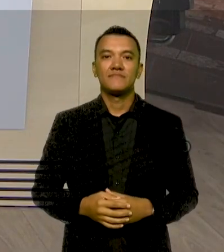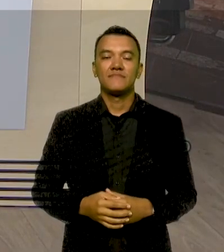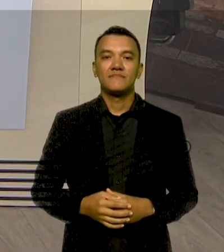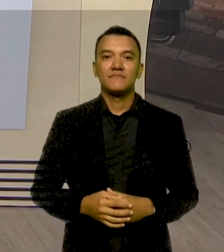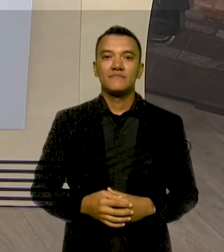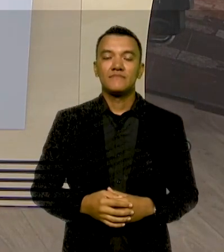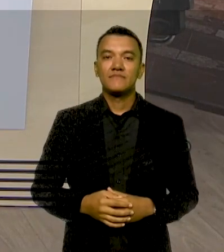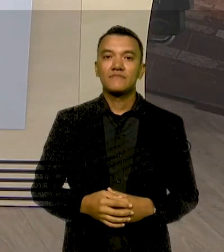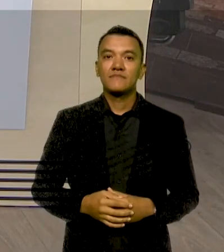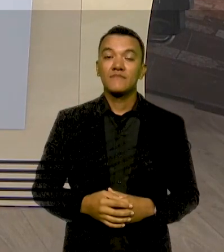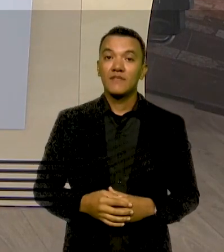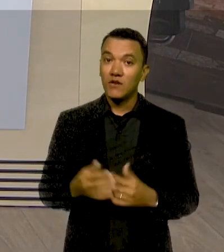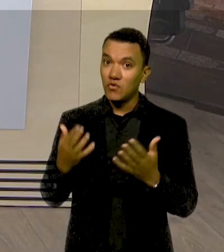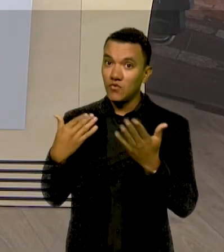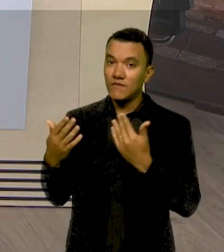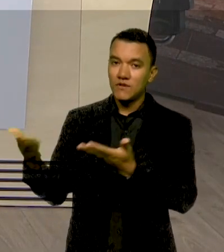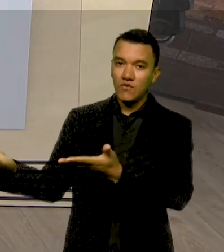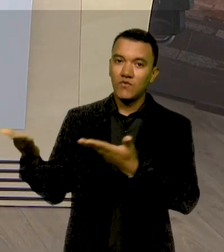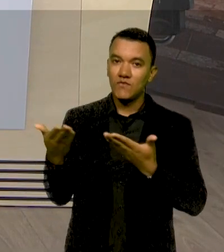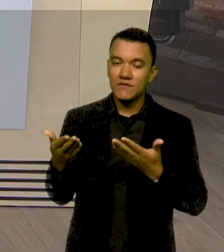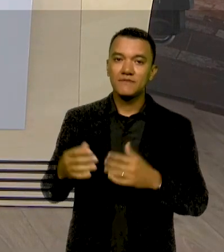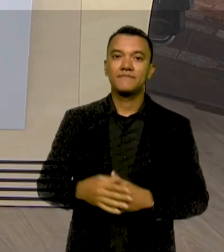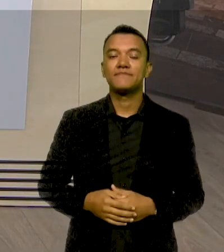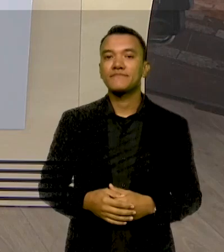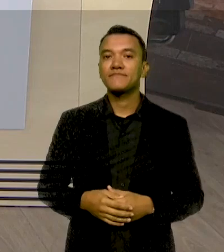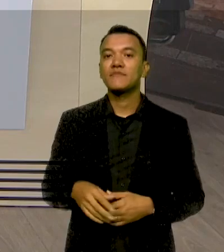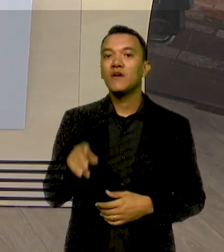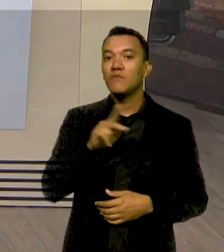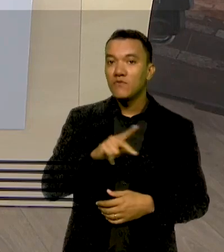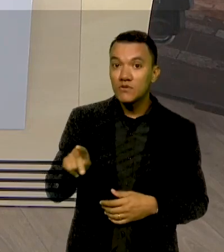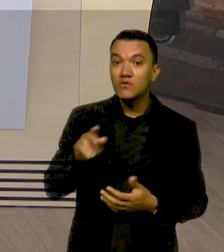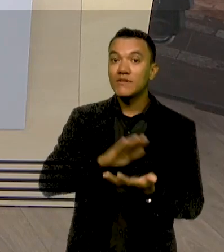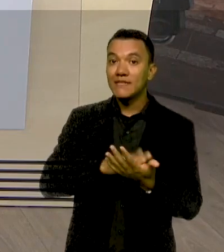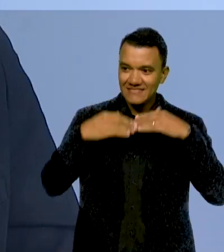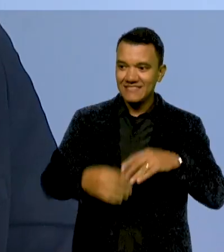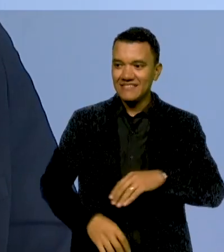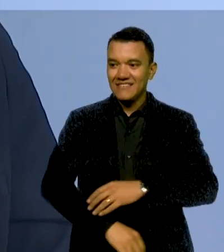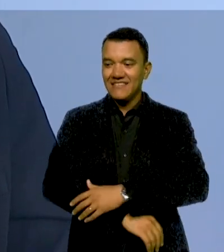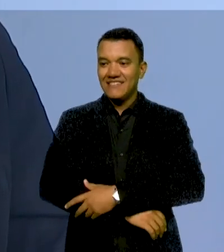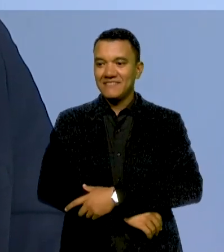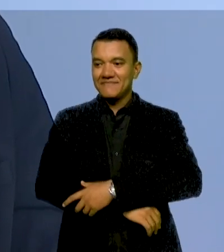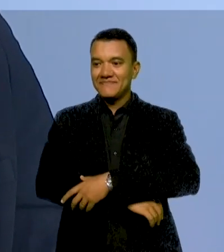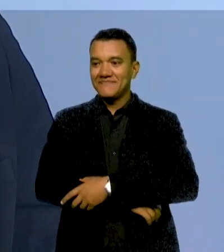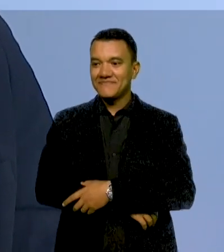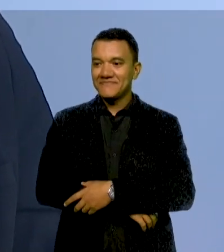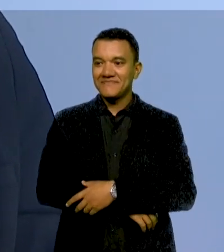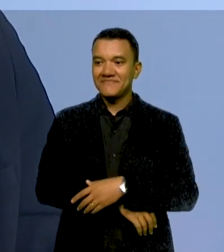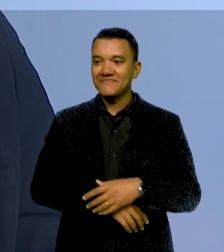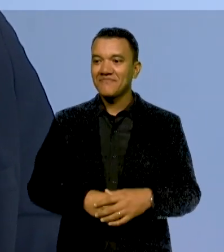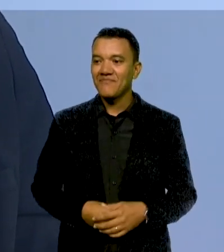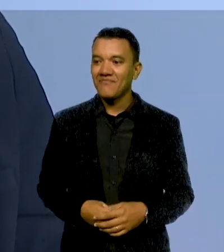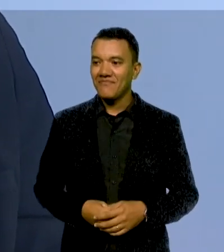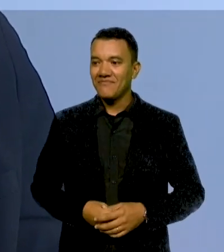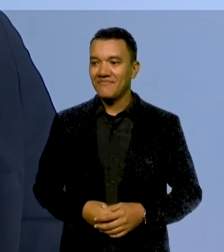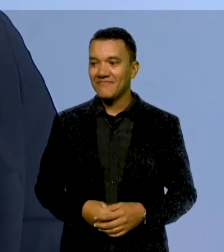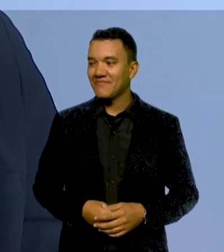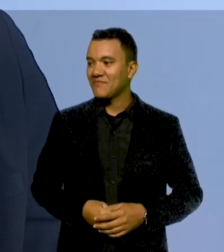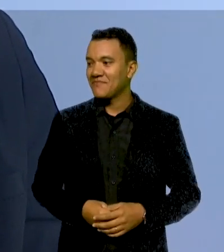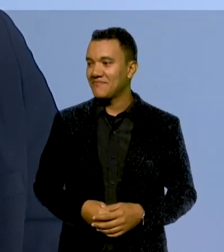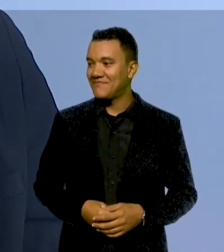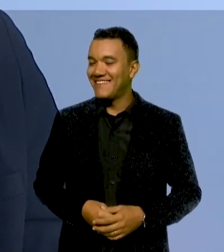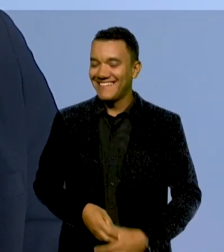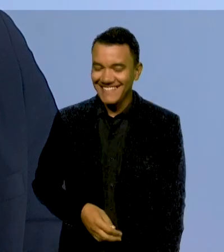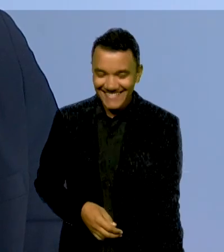Para esta conversa, convidamos o professor e intérprete de Libras na Assembleia Legislativa do Estado do